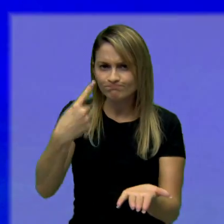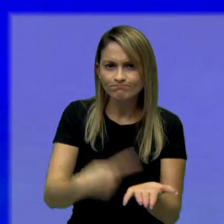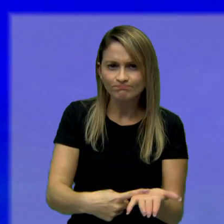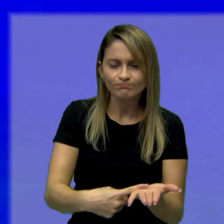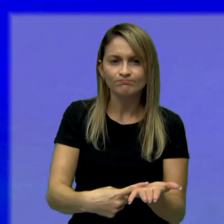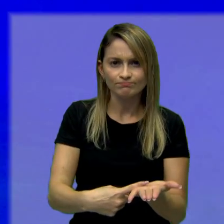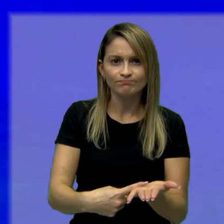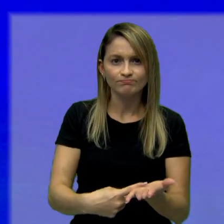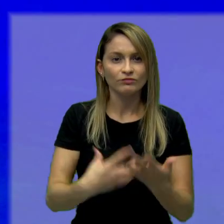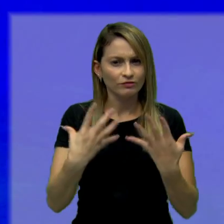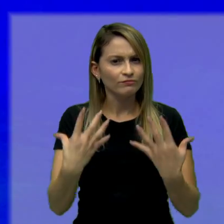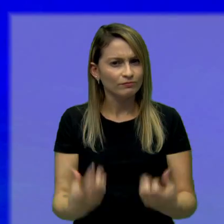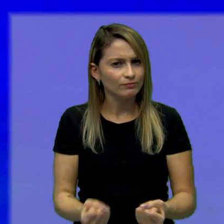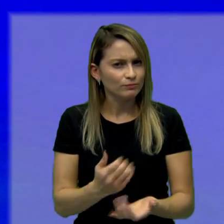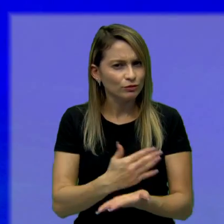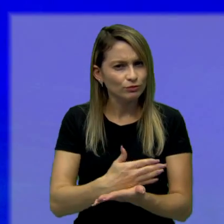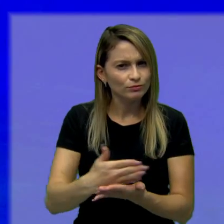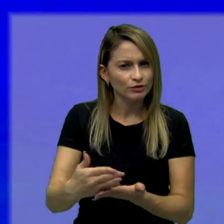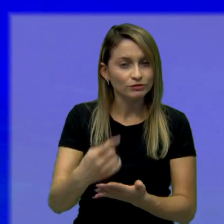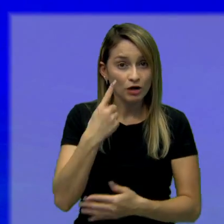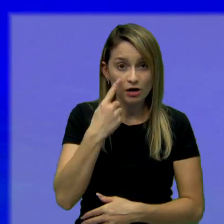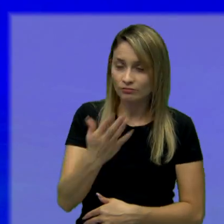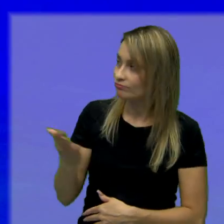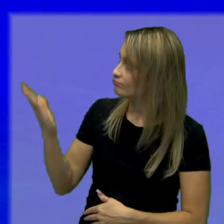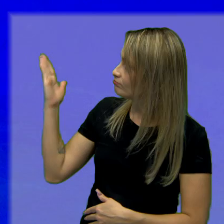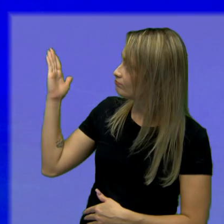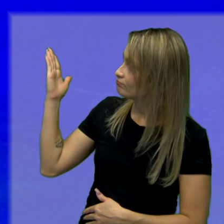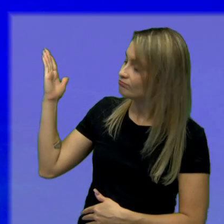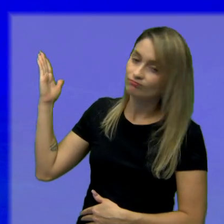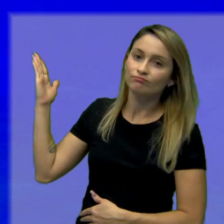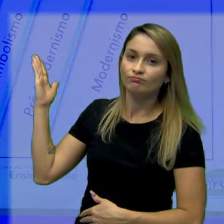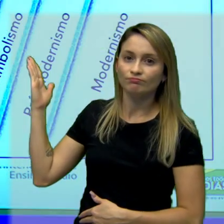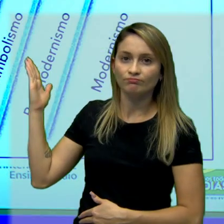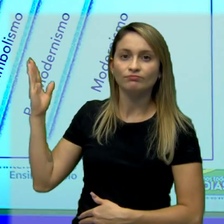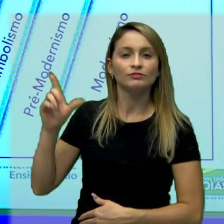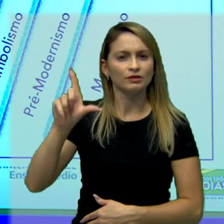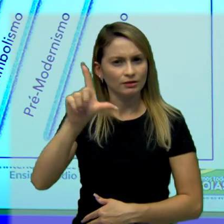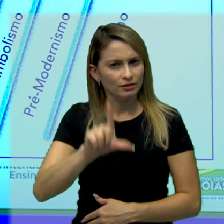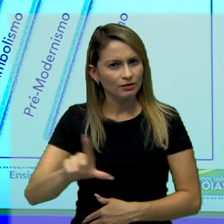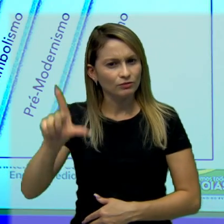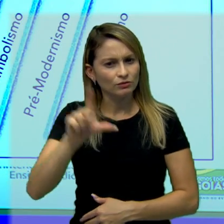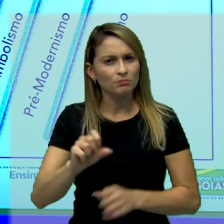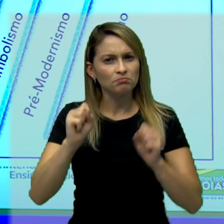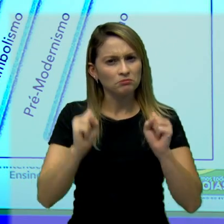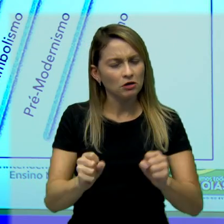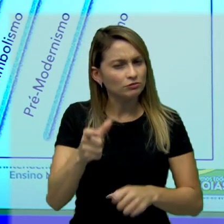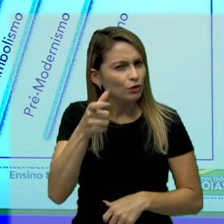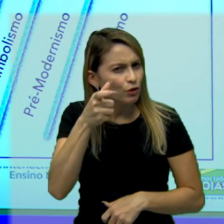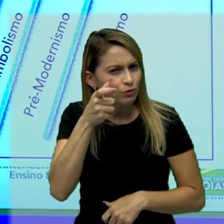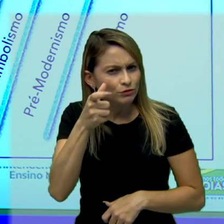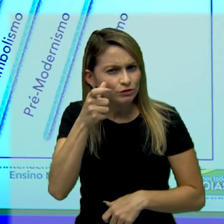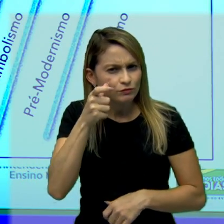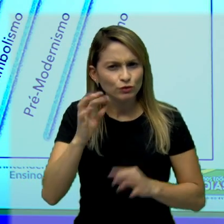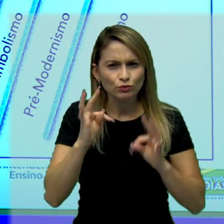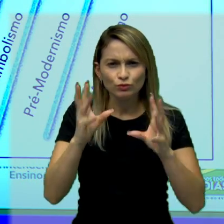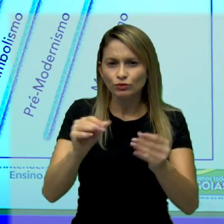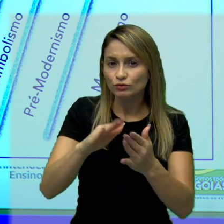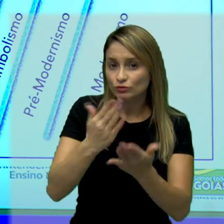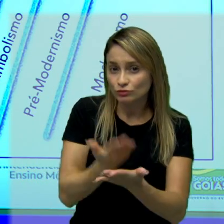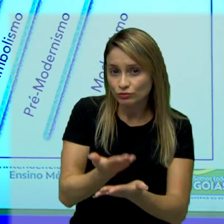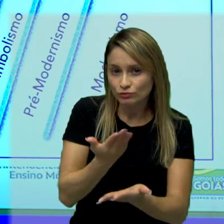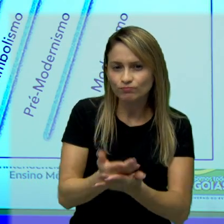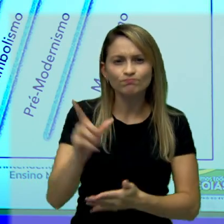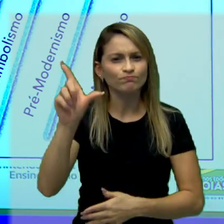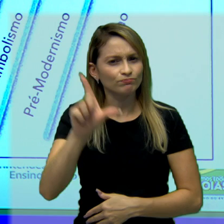Combinado? Vamos lá! Nesse quadro de periodização da literatura, você pode observar